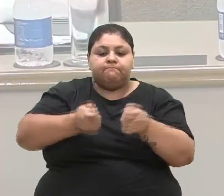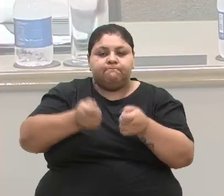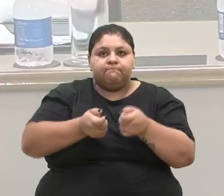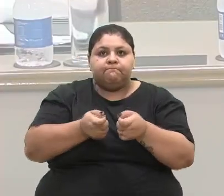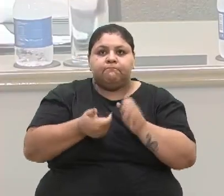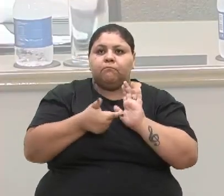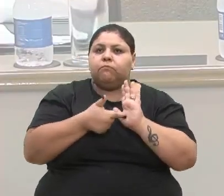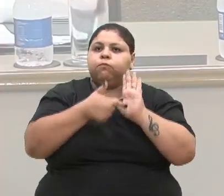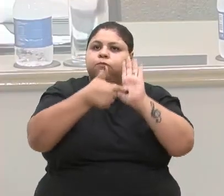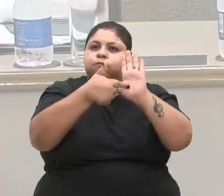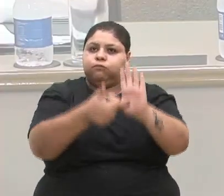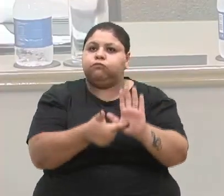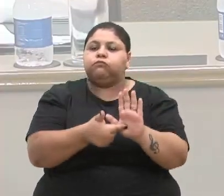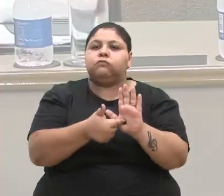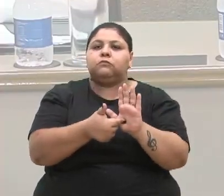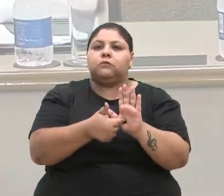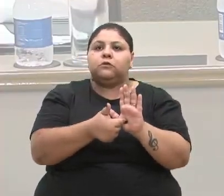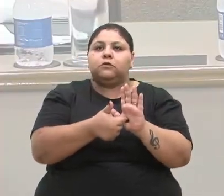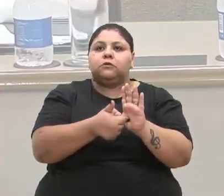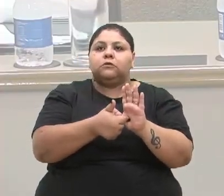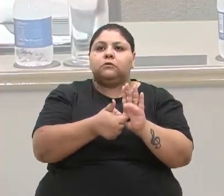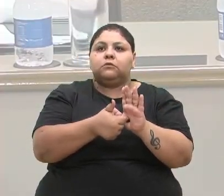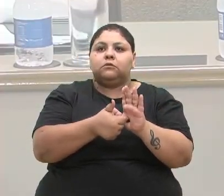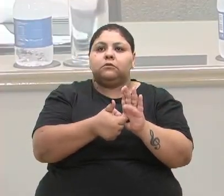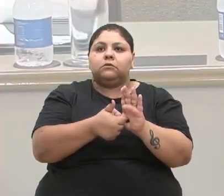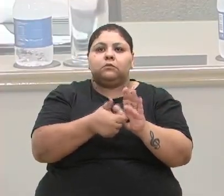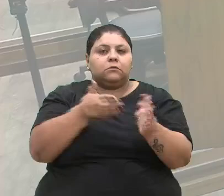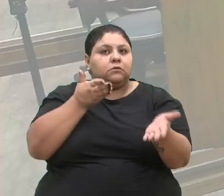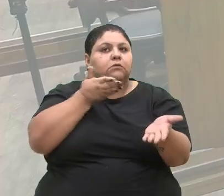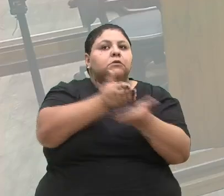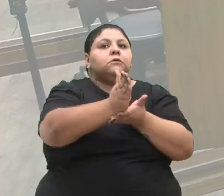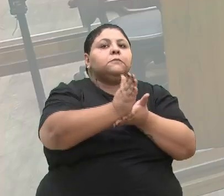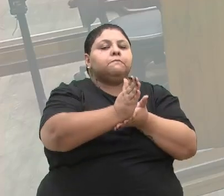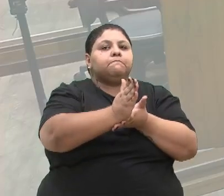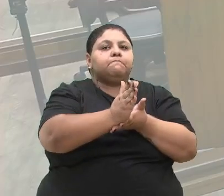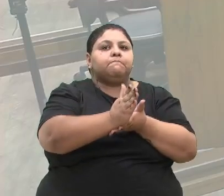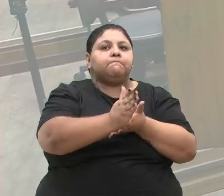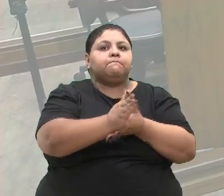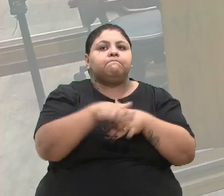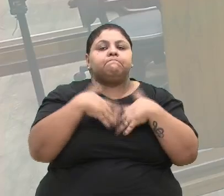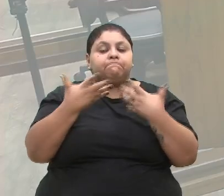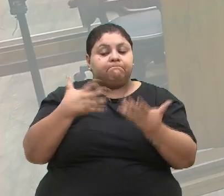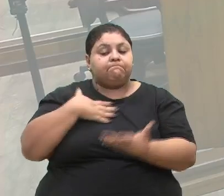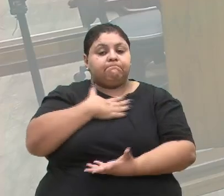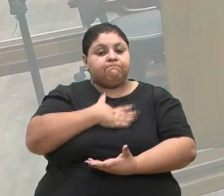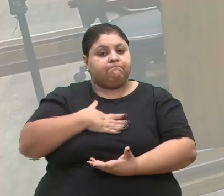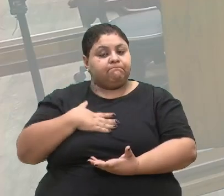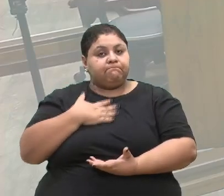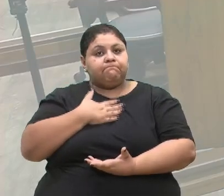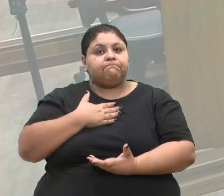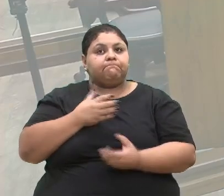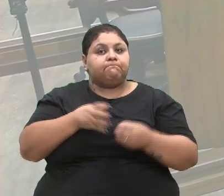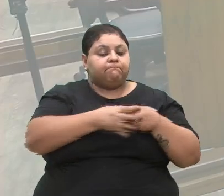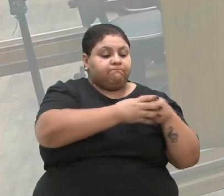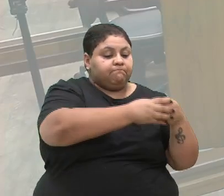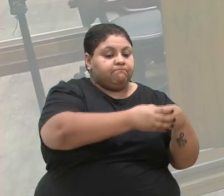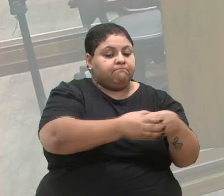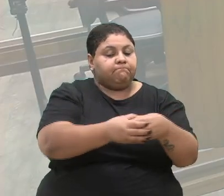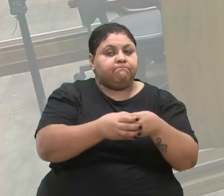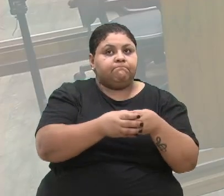revelando condições de obtenção de parecer favorável. Deste modo, esta Comissão